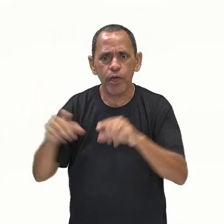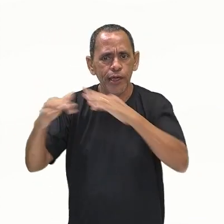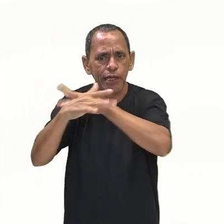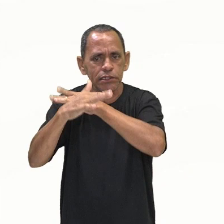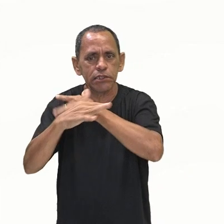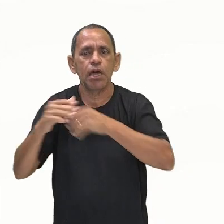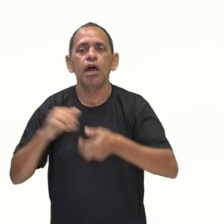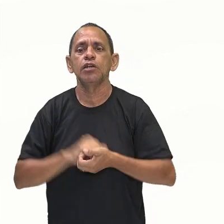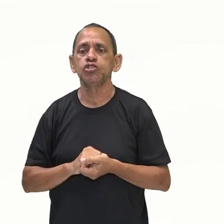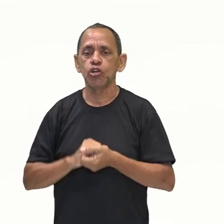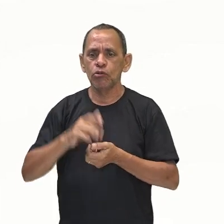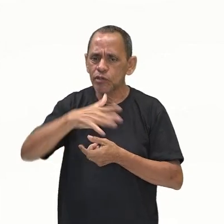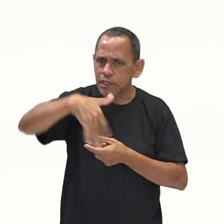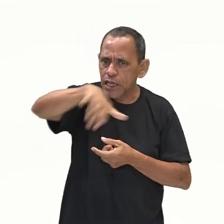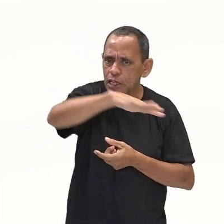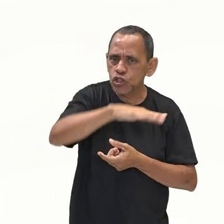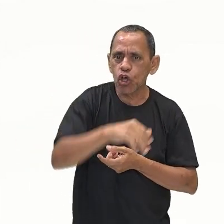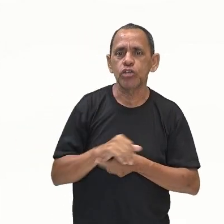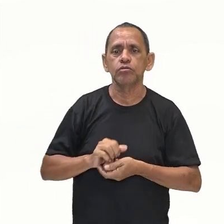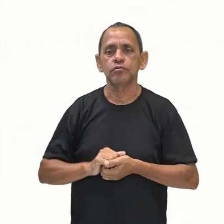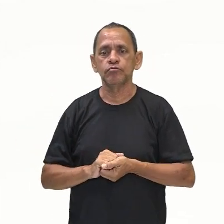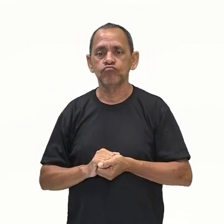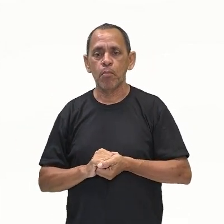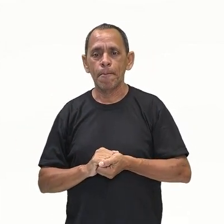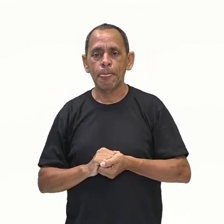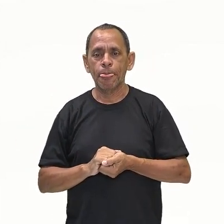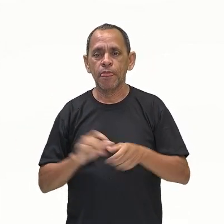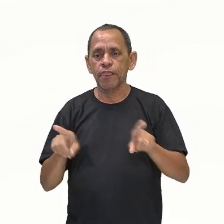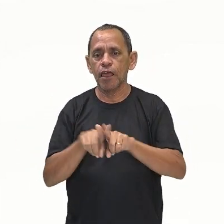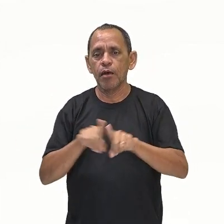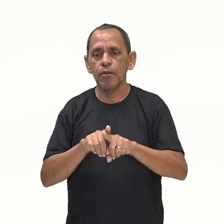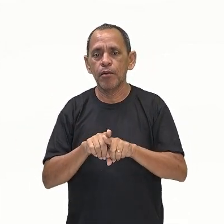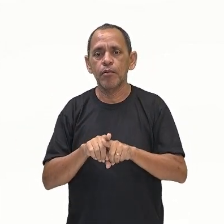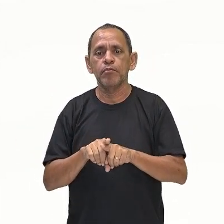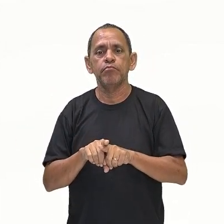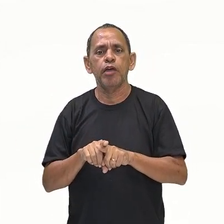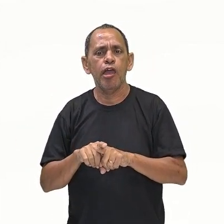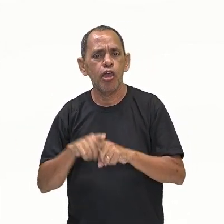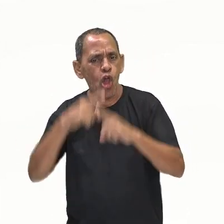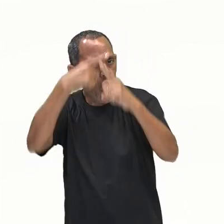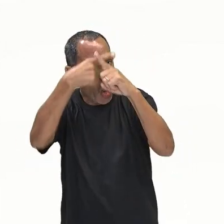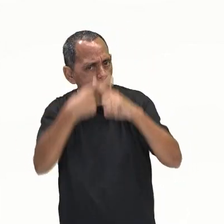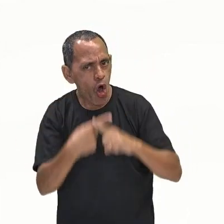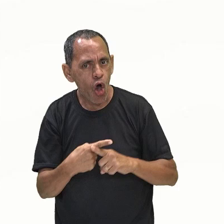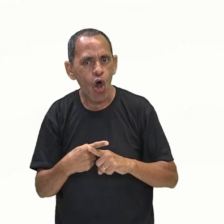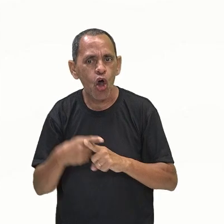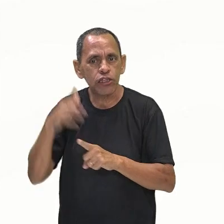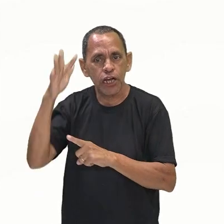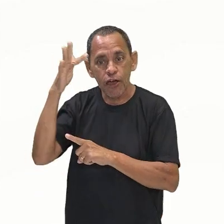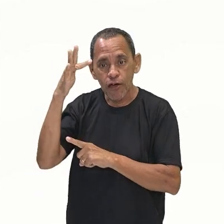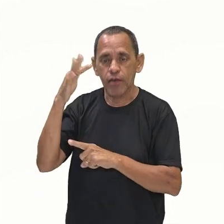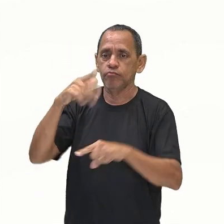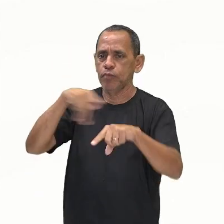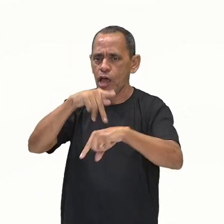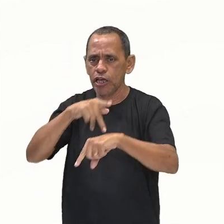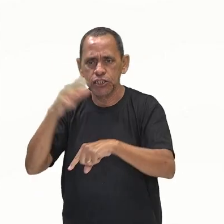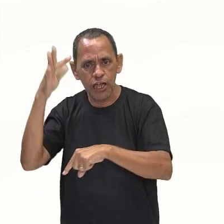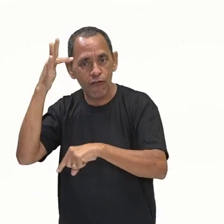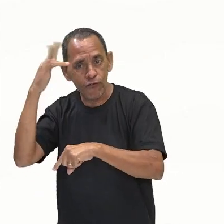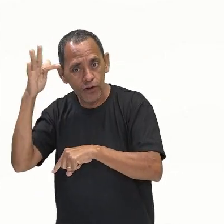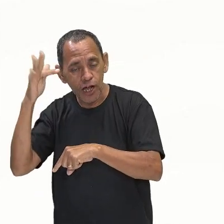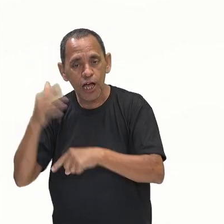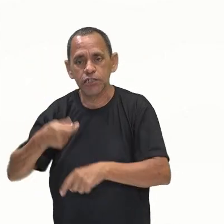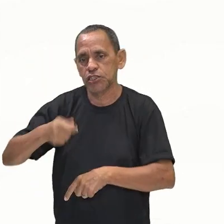defender o território aí deles contra franceses, holandeses e espanhóis. Mesmo que